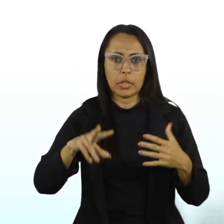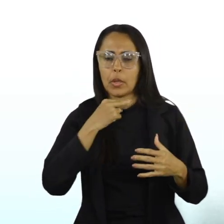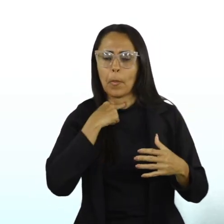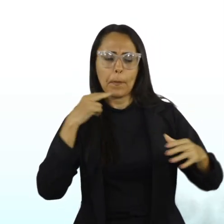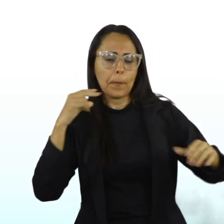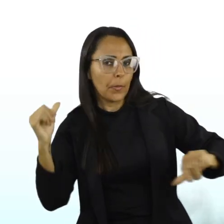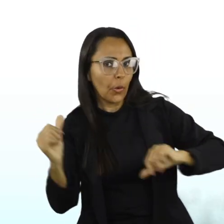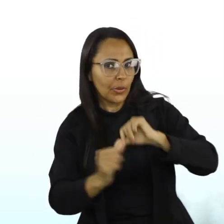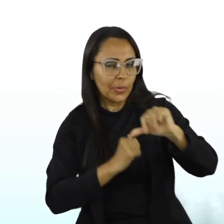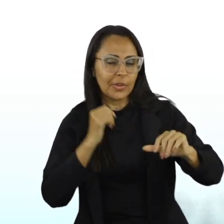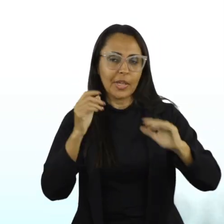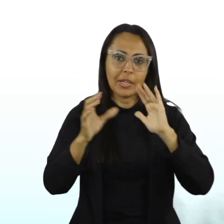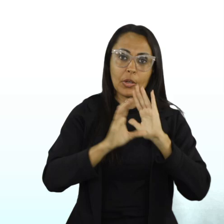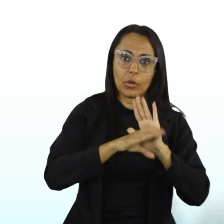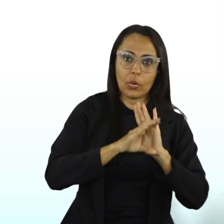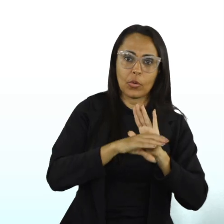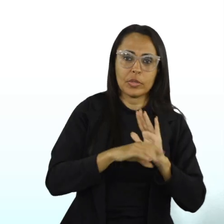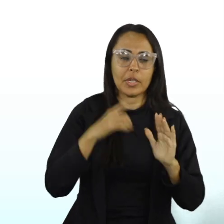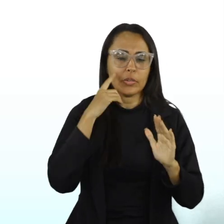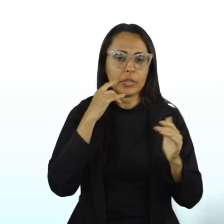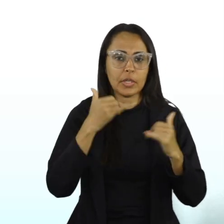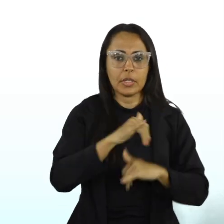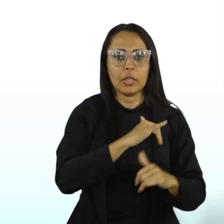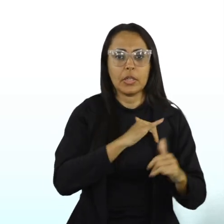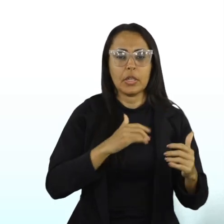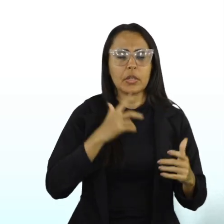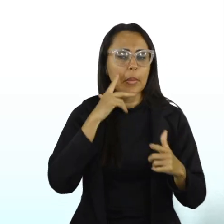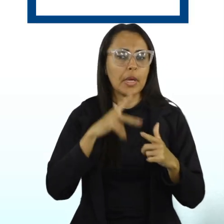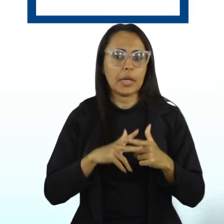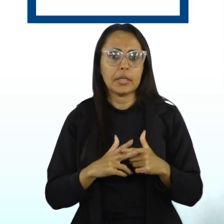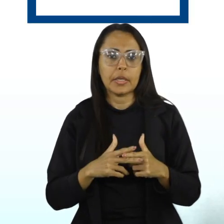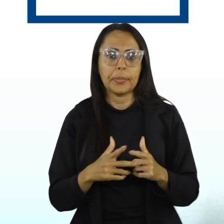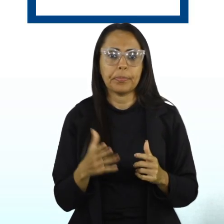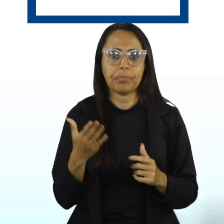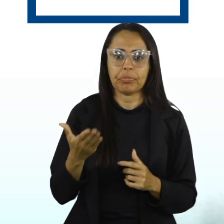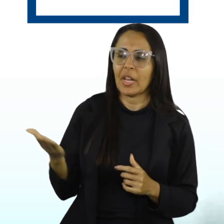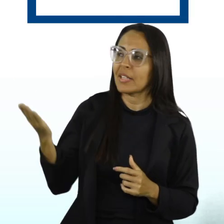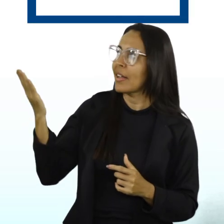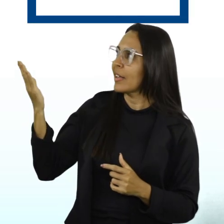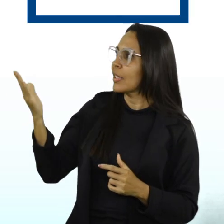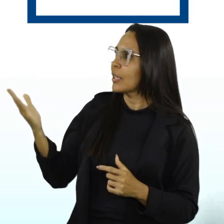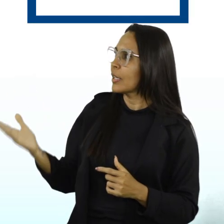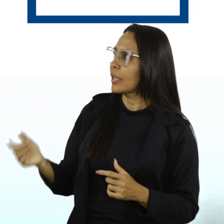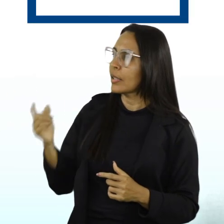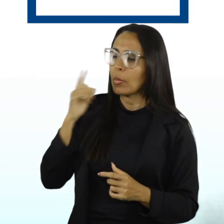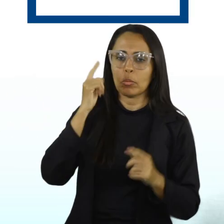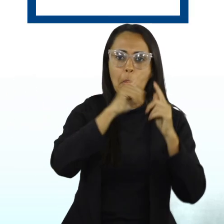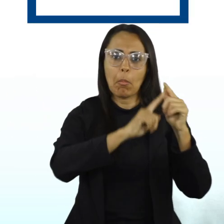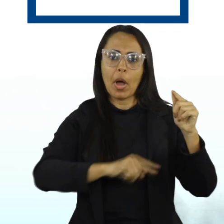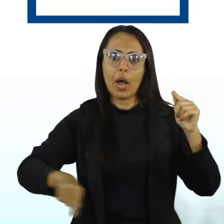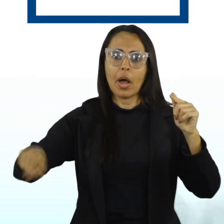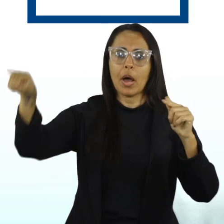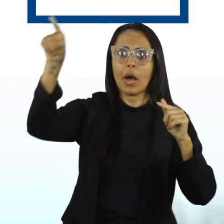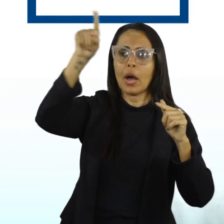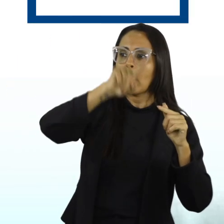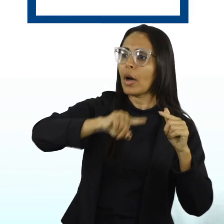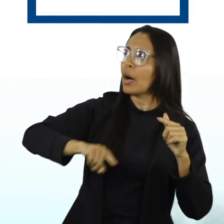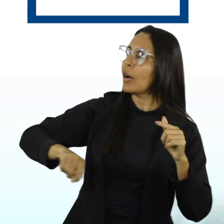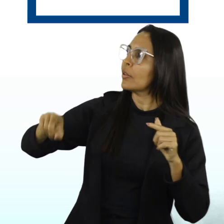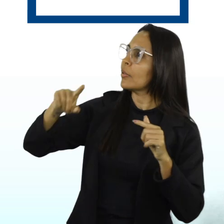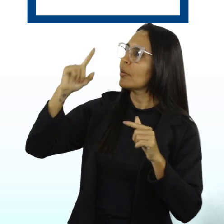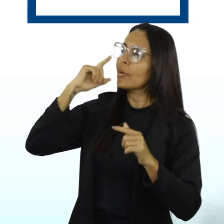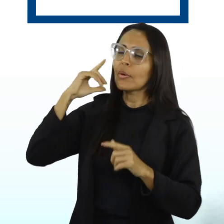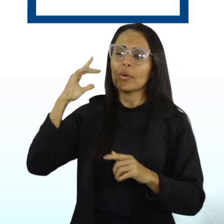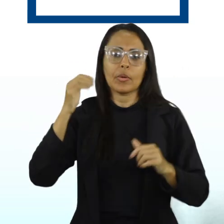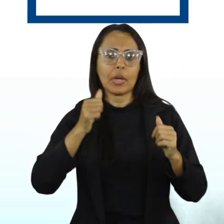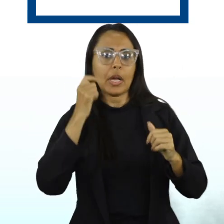pode mudar, que é o conceito da energia mecânica. Então veja aí, por exemplo, numa montanha-russa, em que o carrinho ele muda a sua altura várias